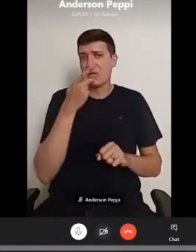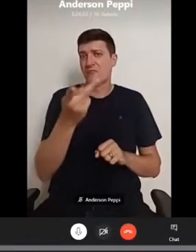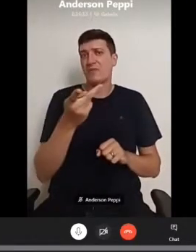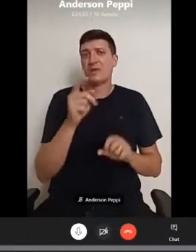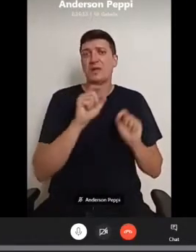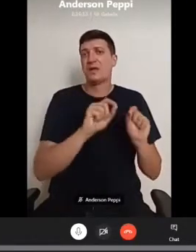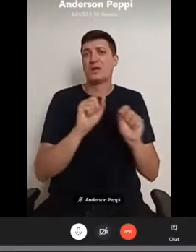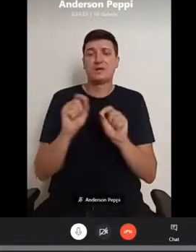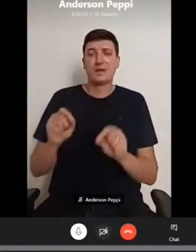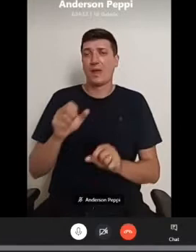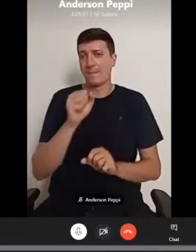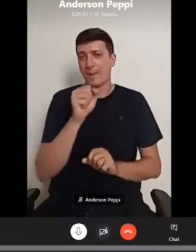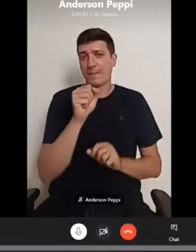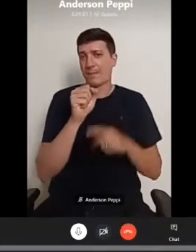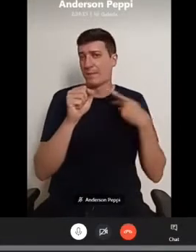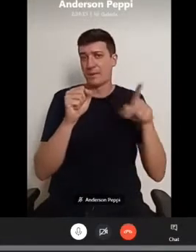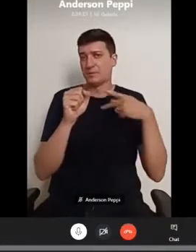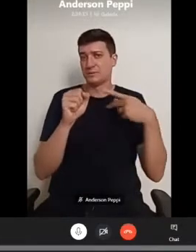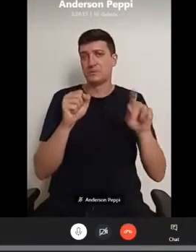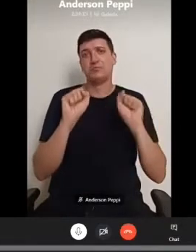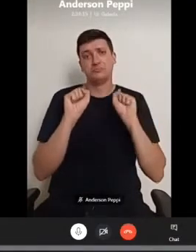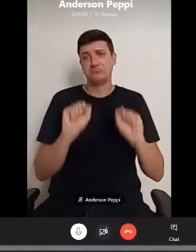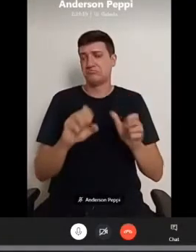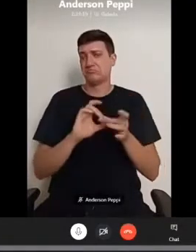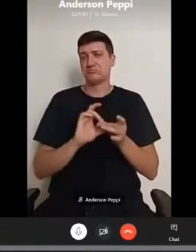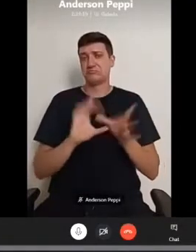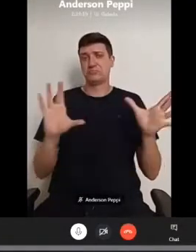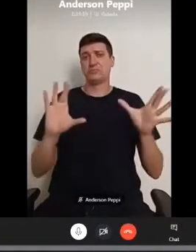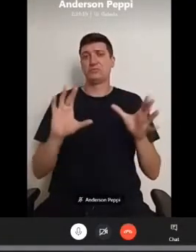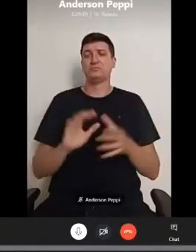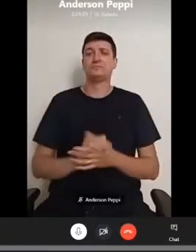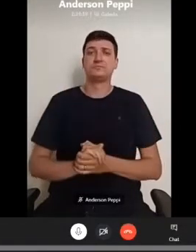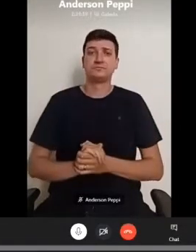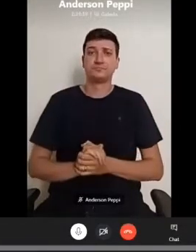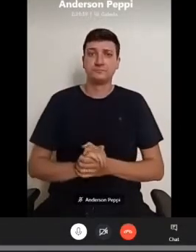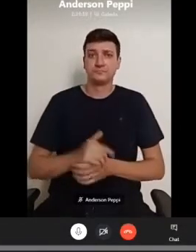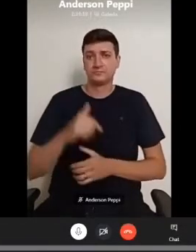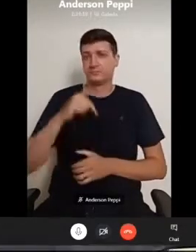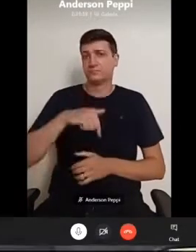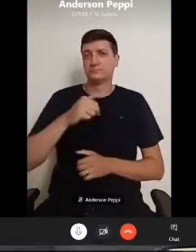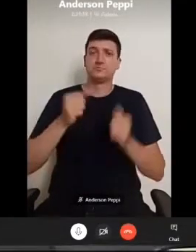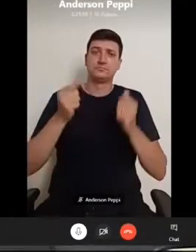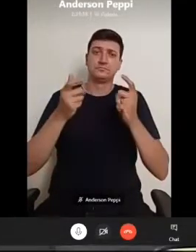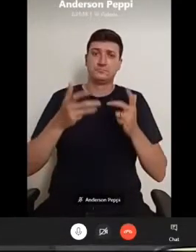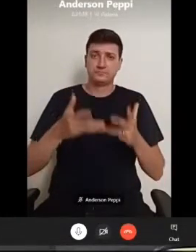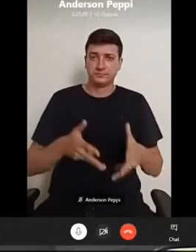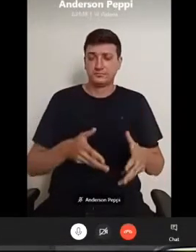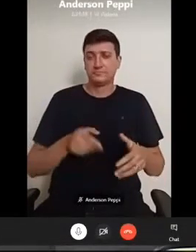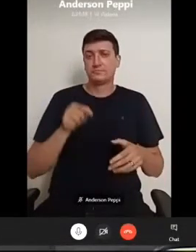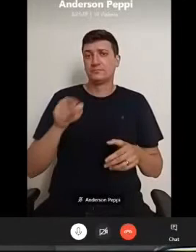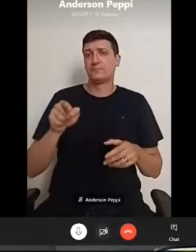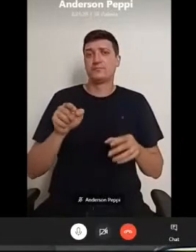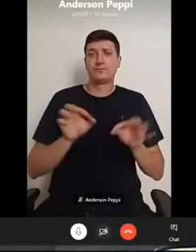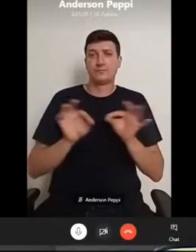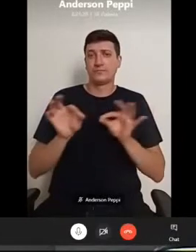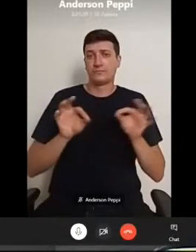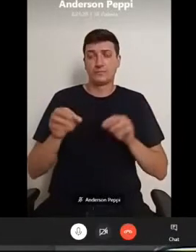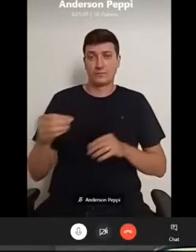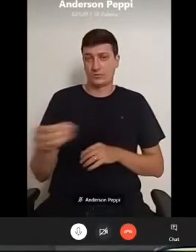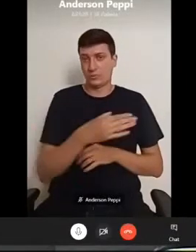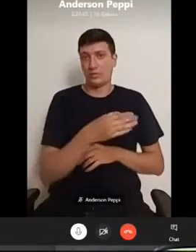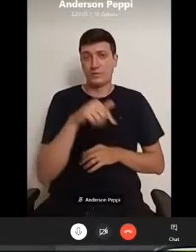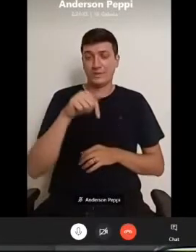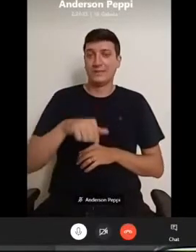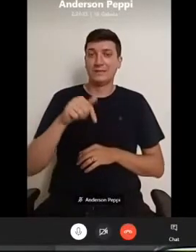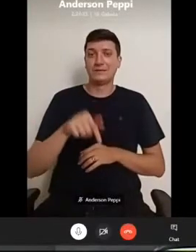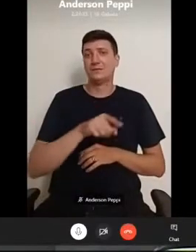sua própria bancada. Esclareço que os membros da mesa recém-eleitos e empossados não poderão integrar